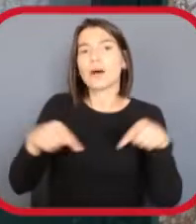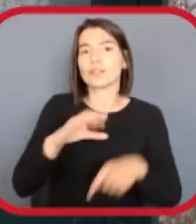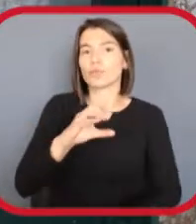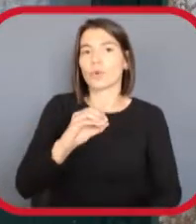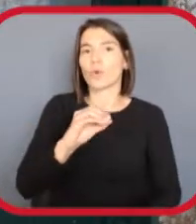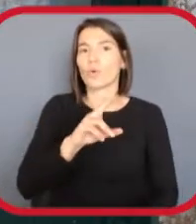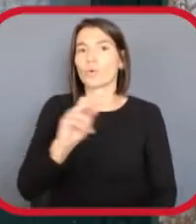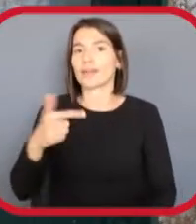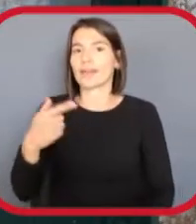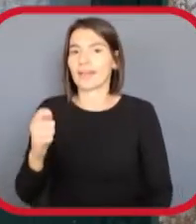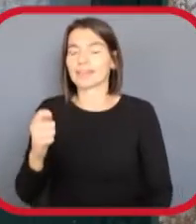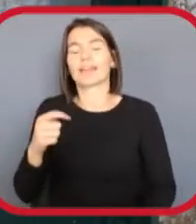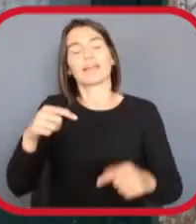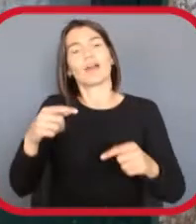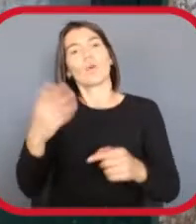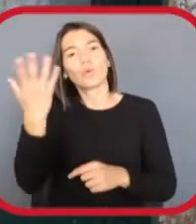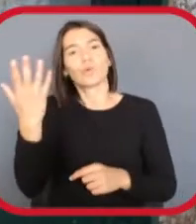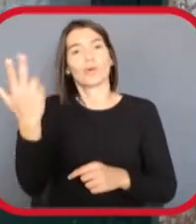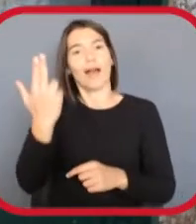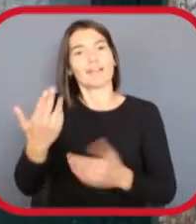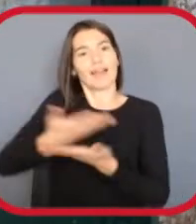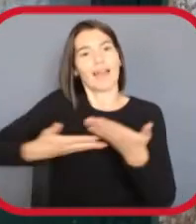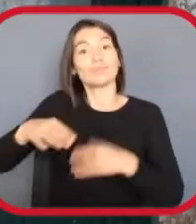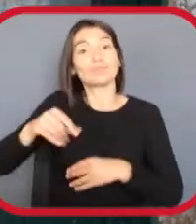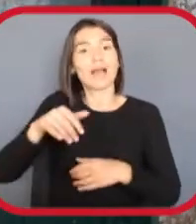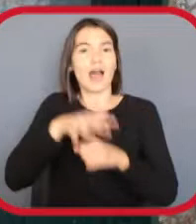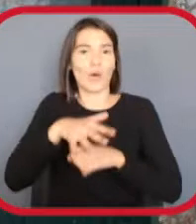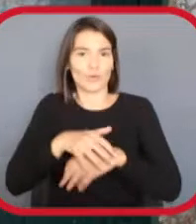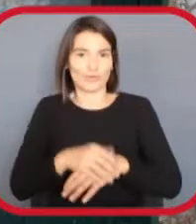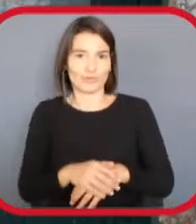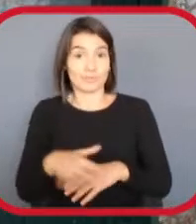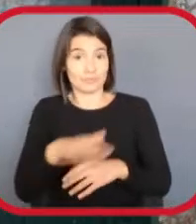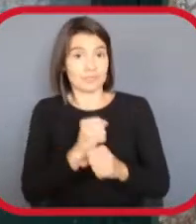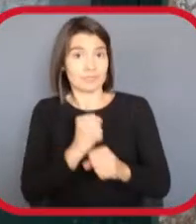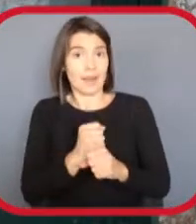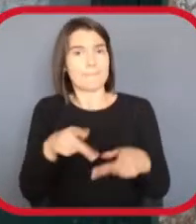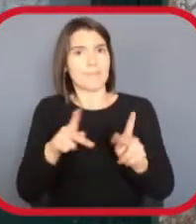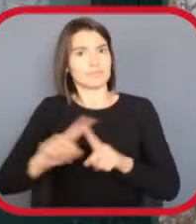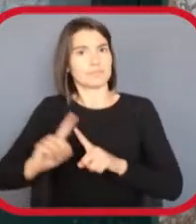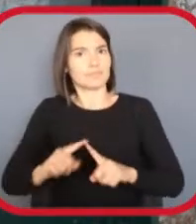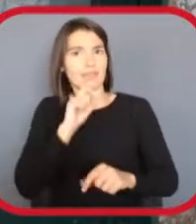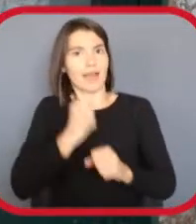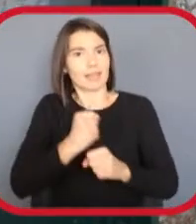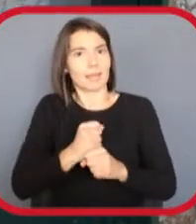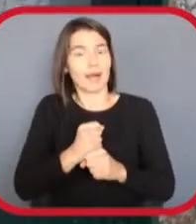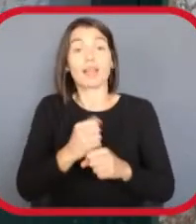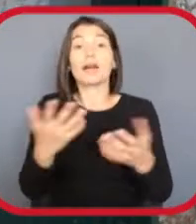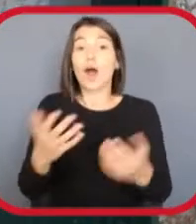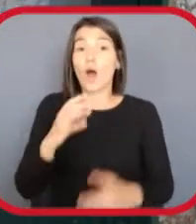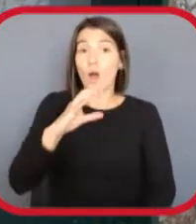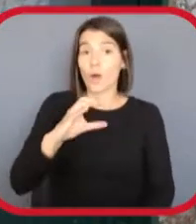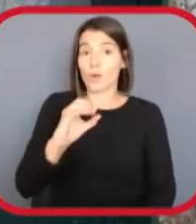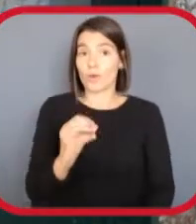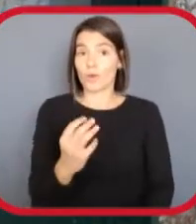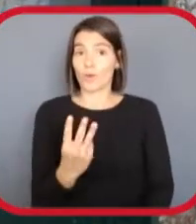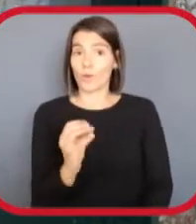um espaço de partilha cultural e criação artística em Arroios. No mundo do trabalho são utilizados vários métodos para exercer a profissão, sendo que o cowork